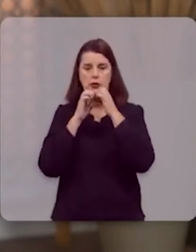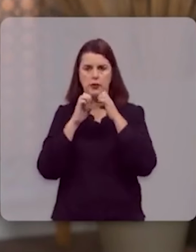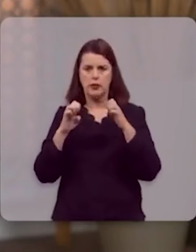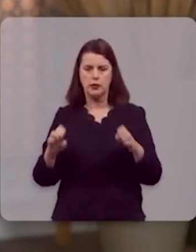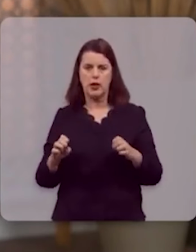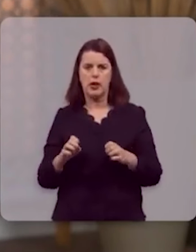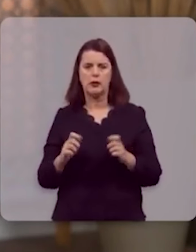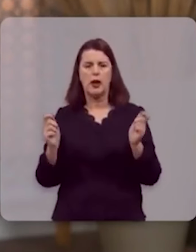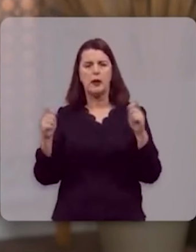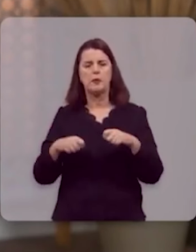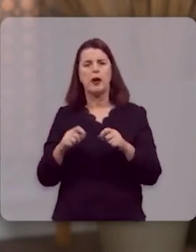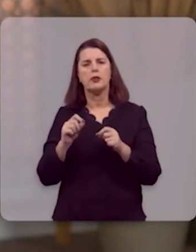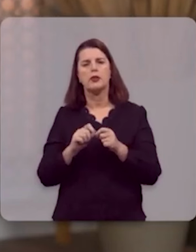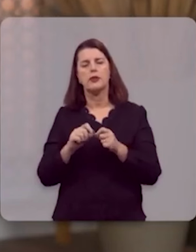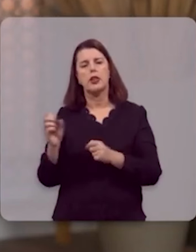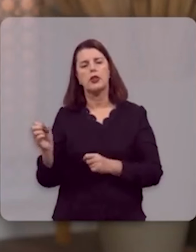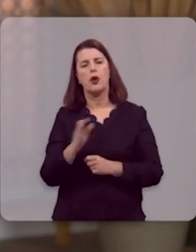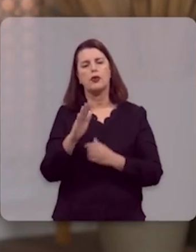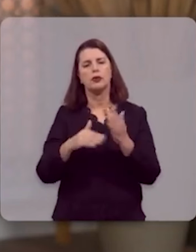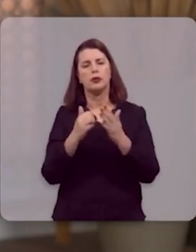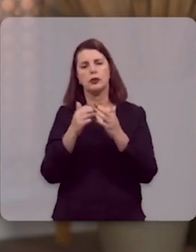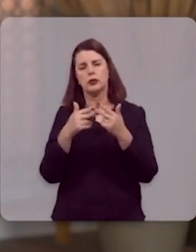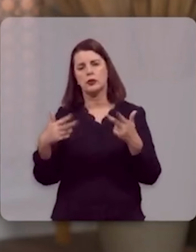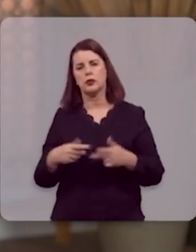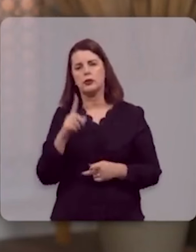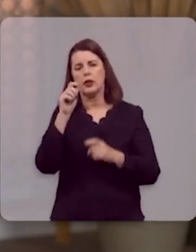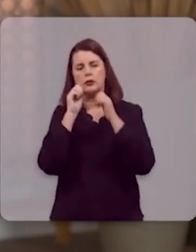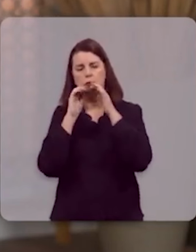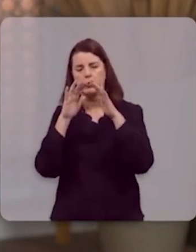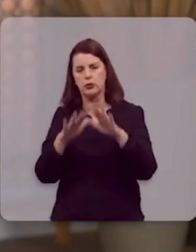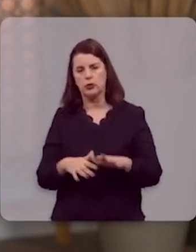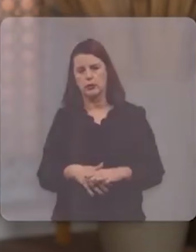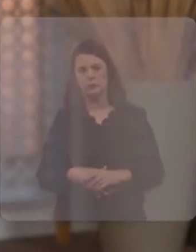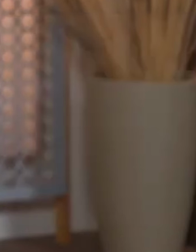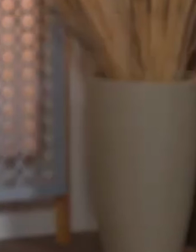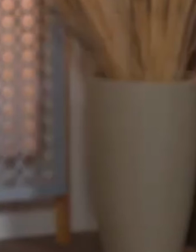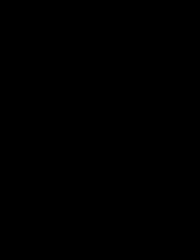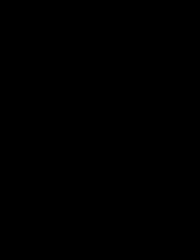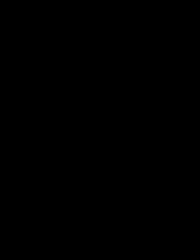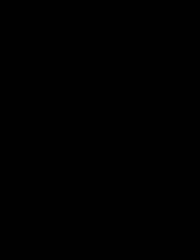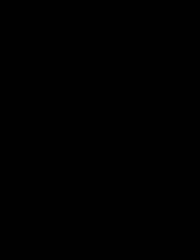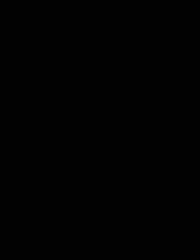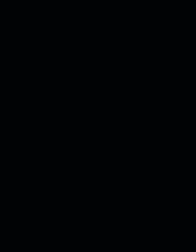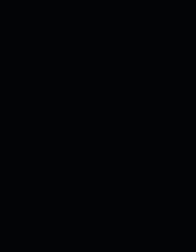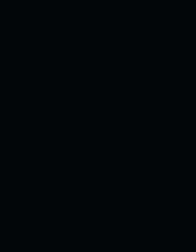do Evangelho, que são capazes de fazer novas todas as coisas. Que Deus te abençoe ricamente.